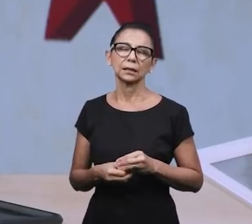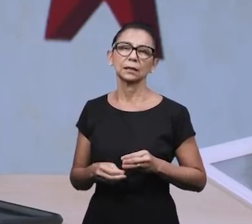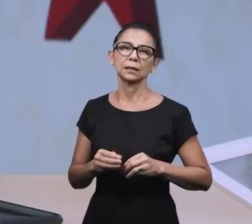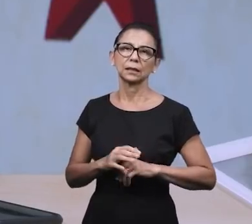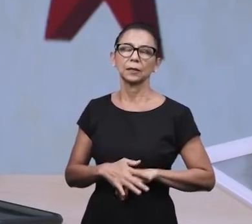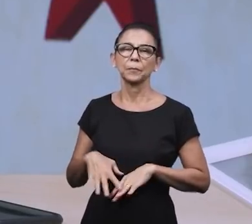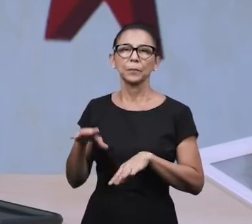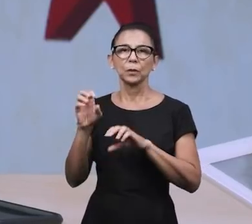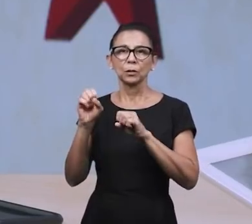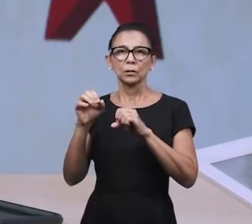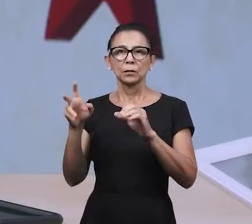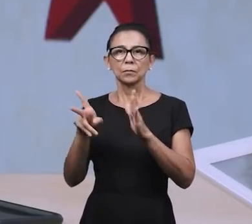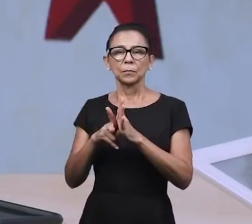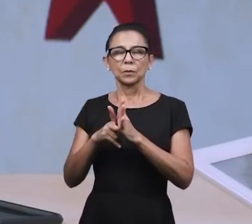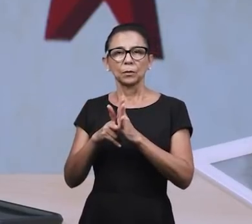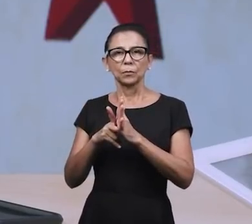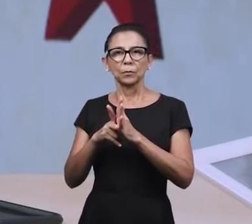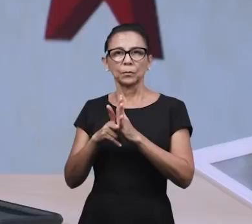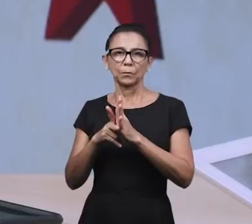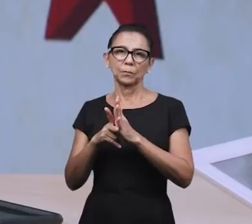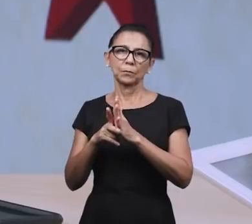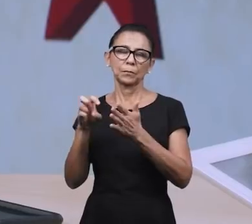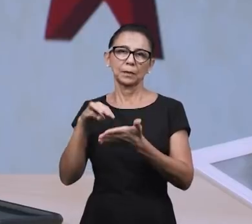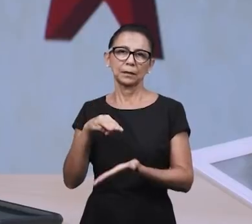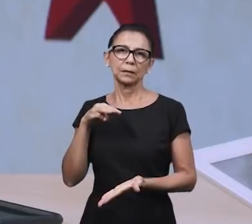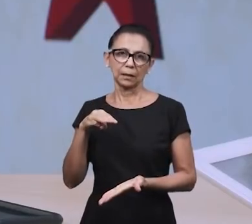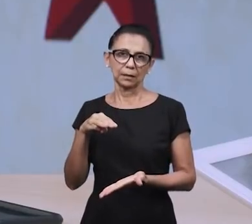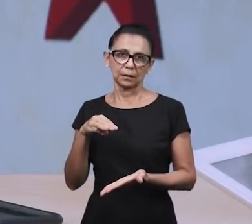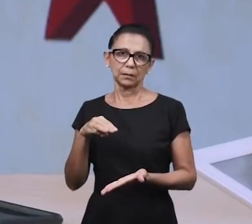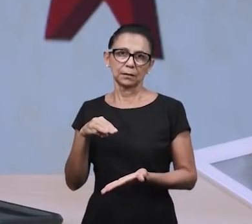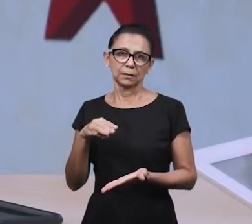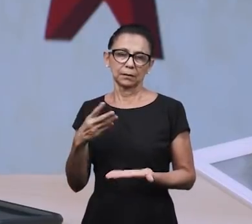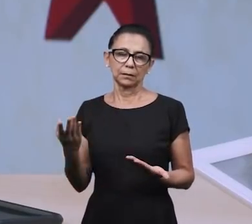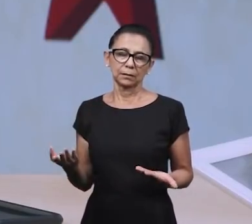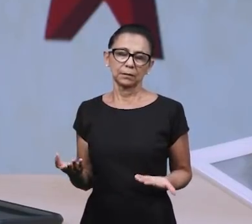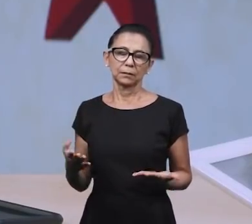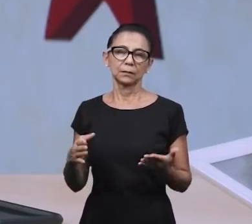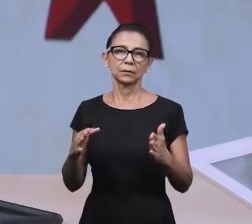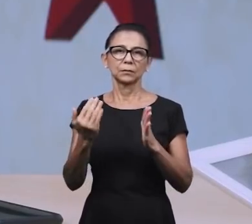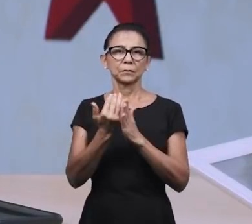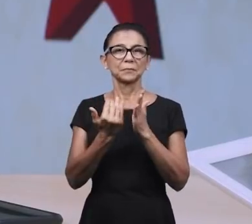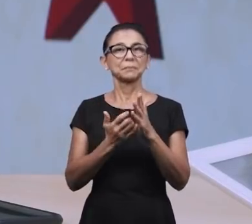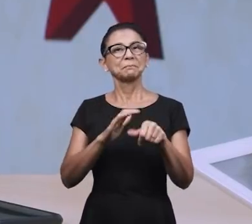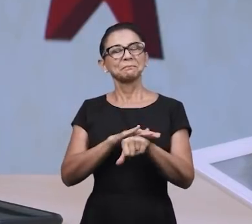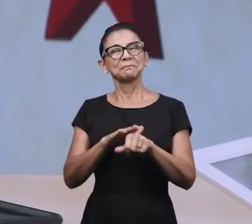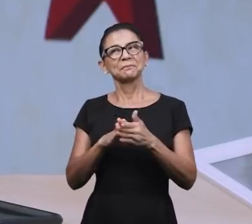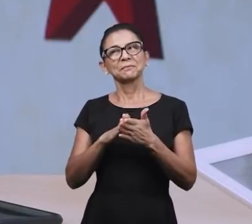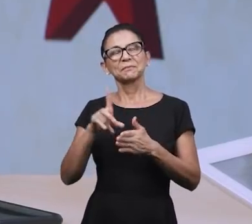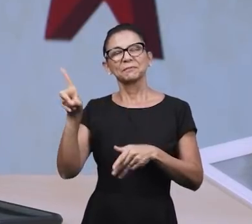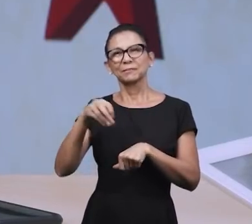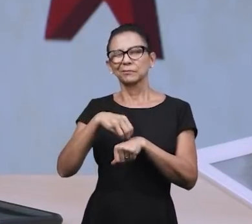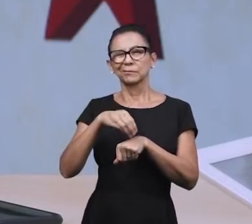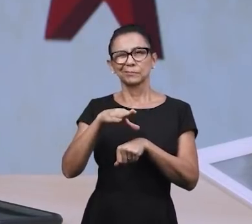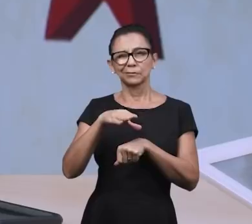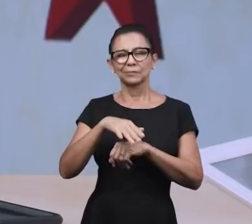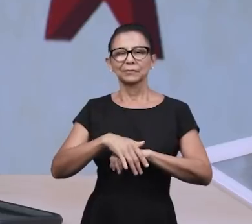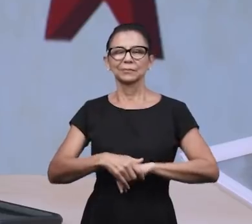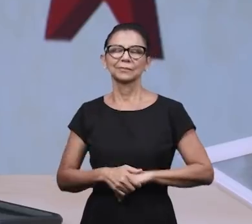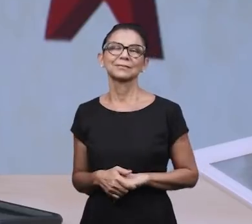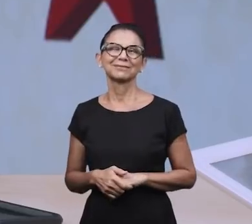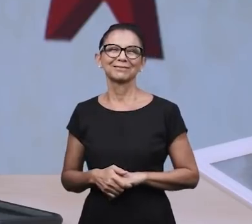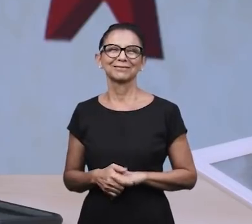de ensino da Igreja Cristã Maranata, o programa Conversas Bíblicas. Então já fica aqui a dica para você